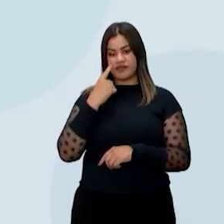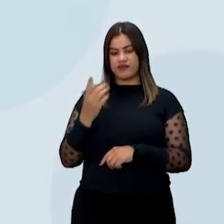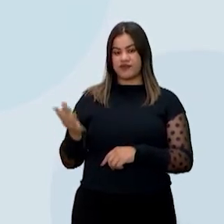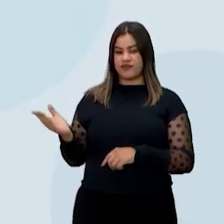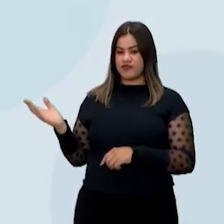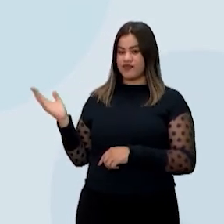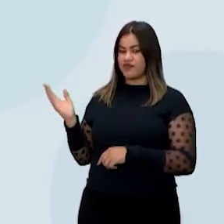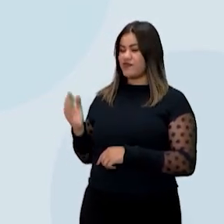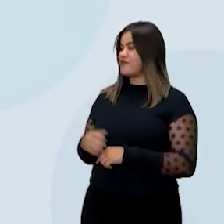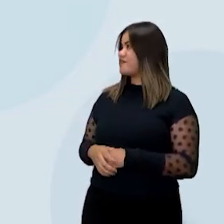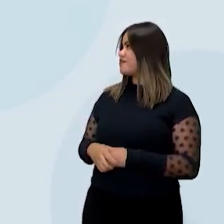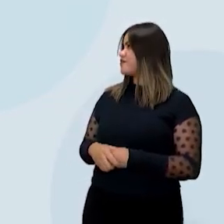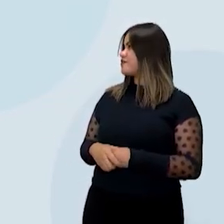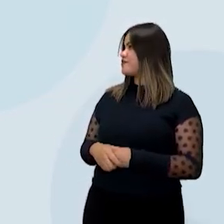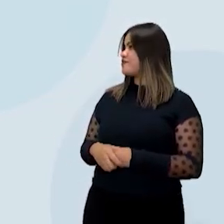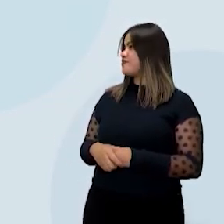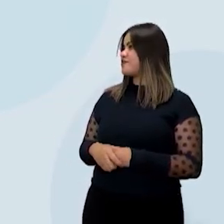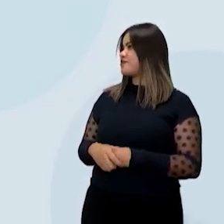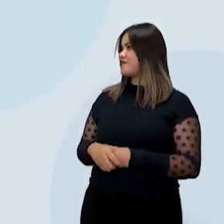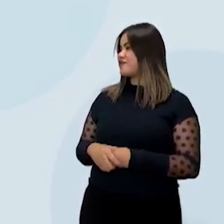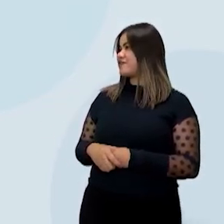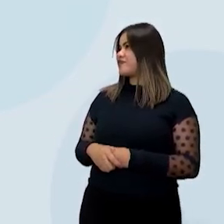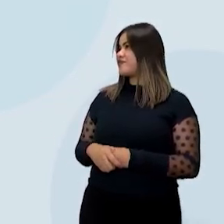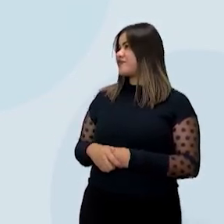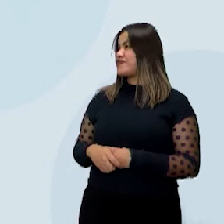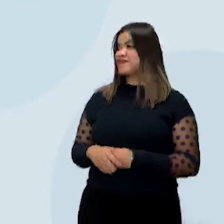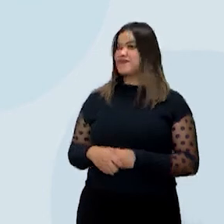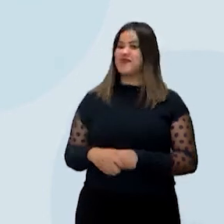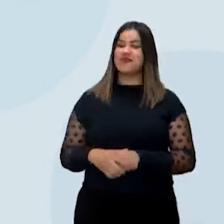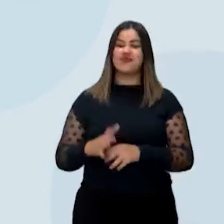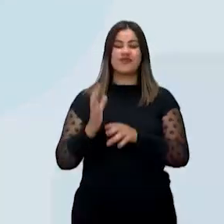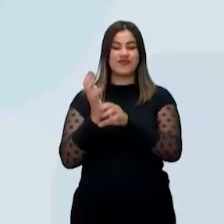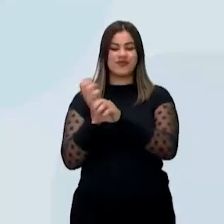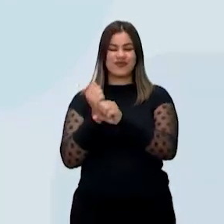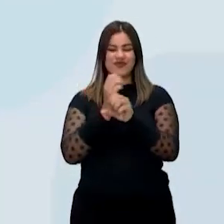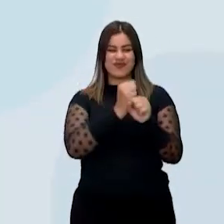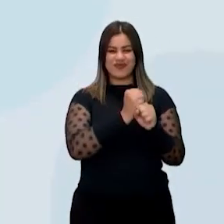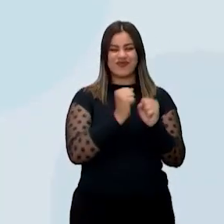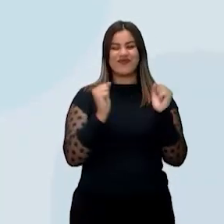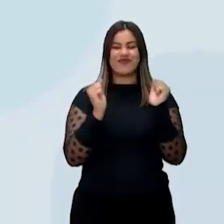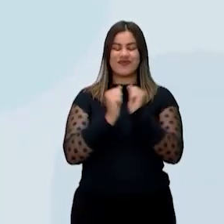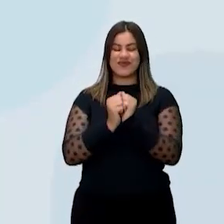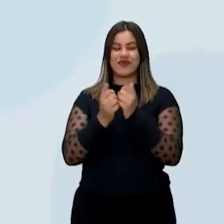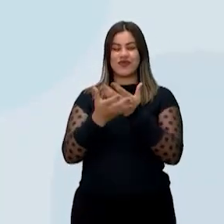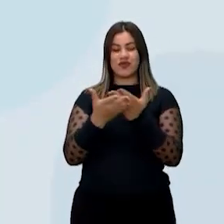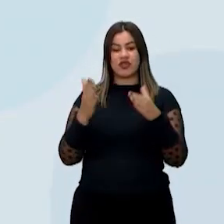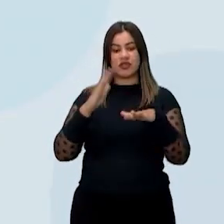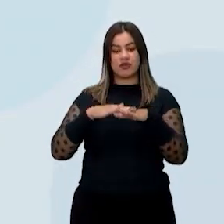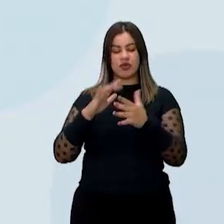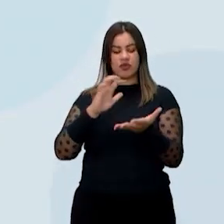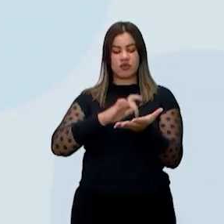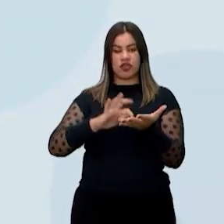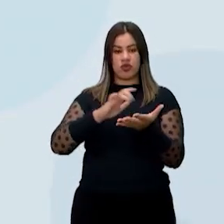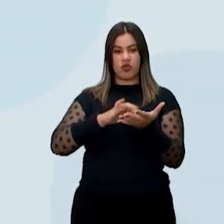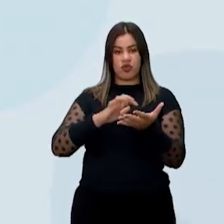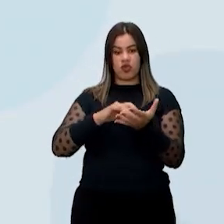vocês dos cálculos que a gente fez. Confere aí na sua calculadora, fazendo 4 vezes